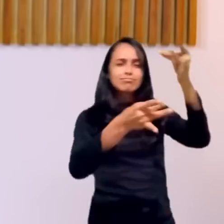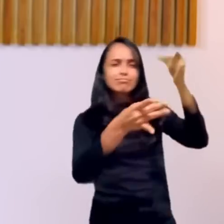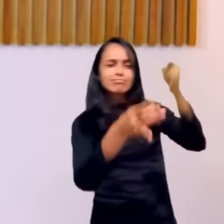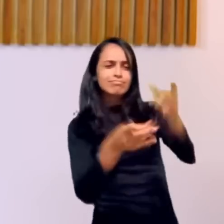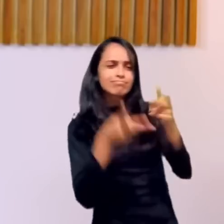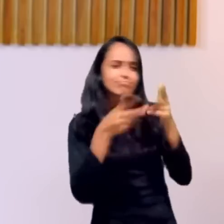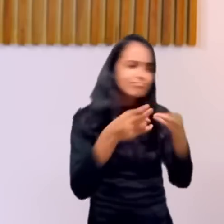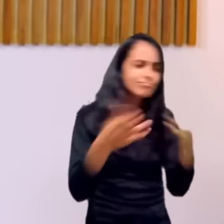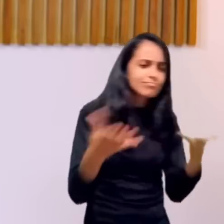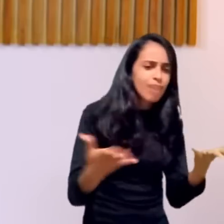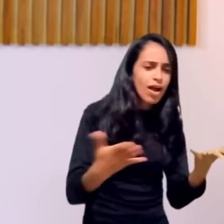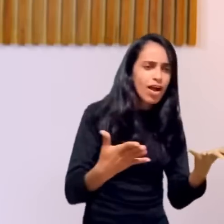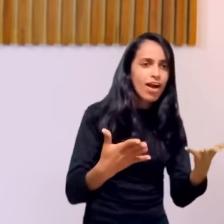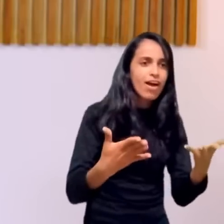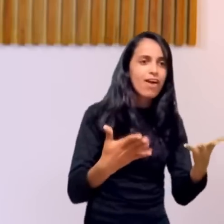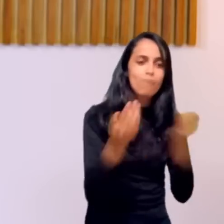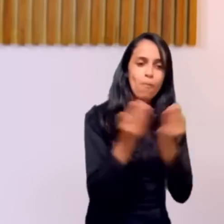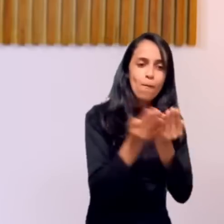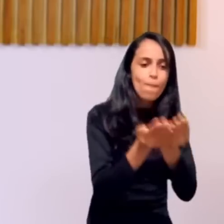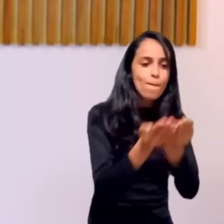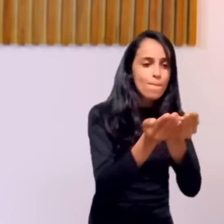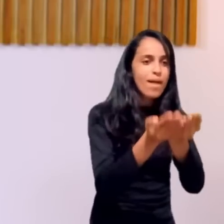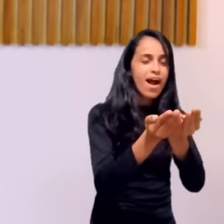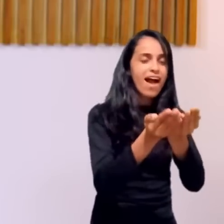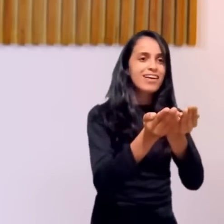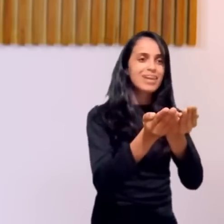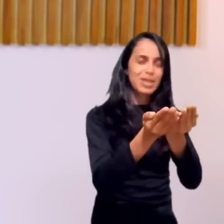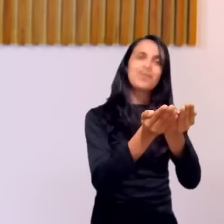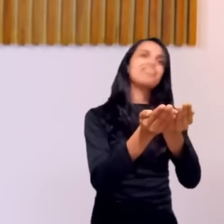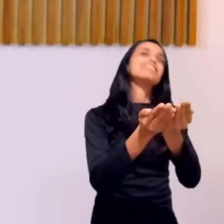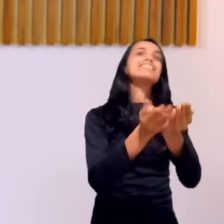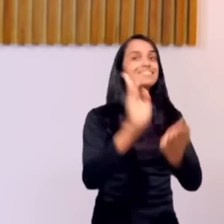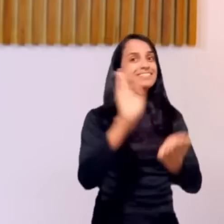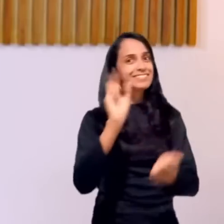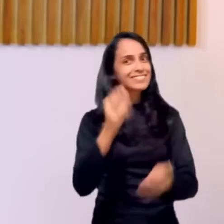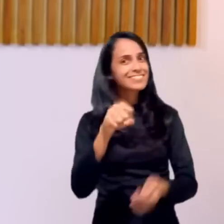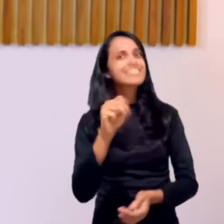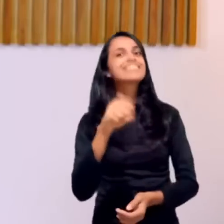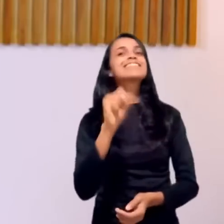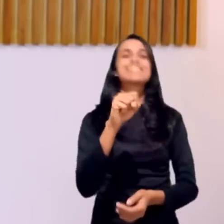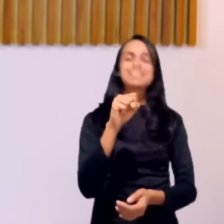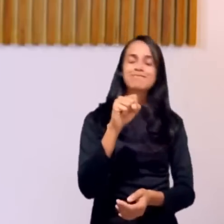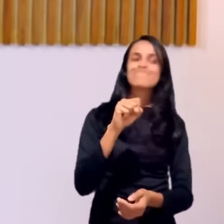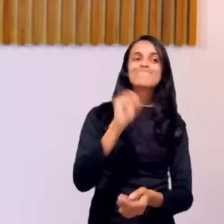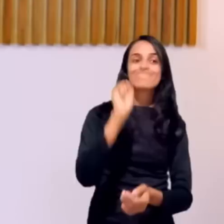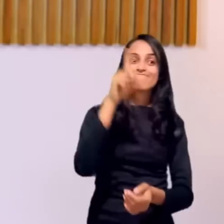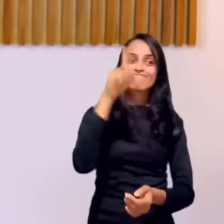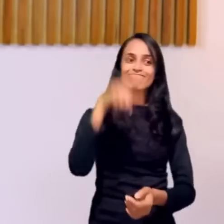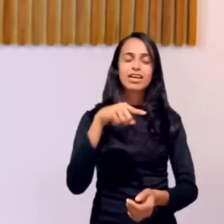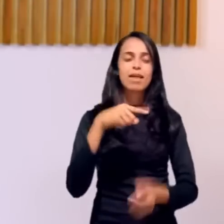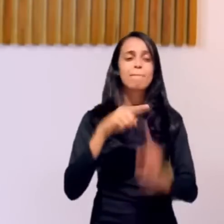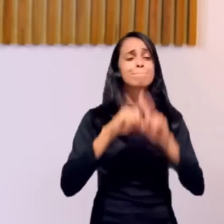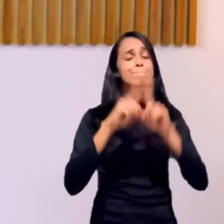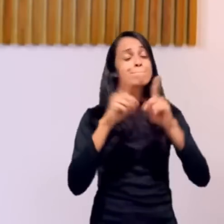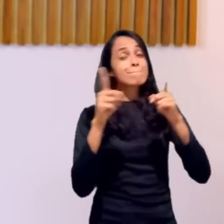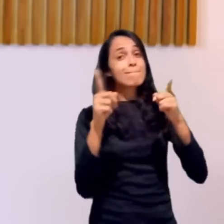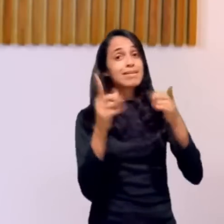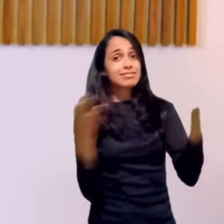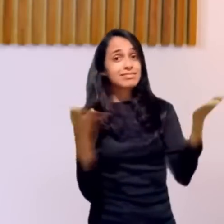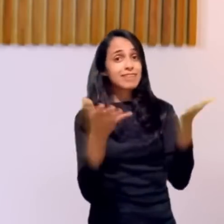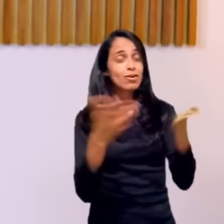de fato, era um sinal que era o seu antigo barquinho. Só que agora não era mais dele, não é mesmo?